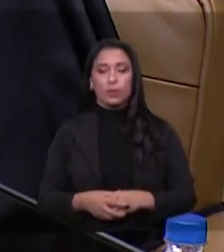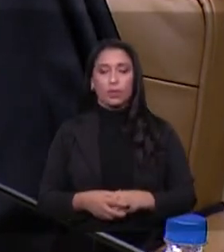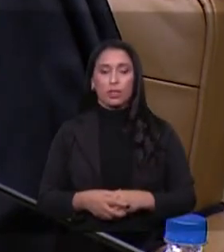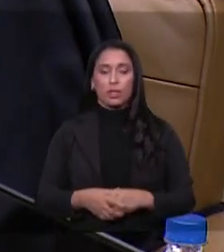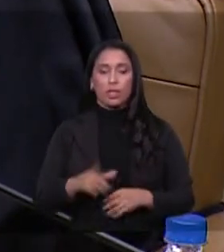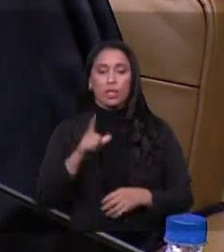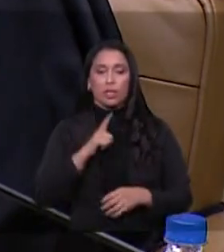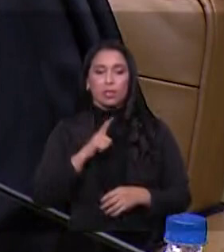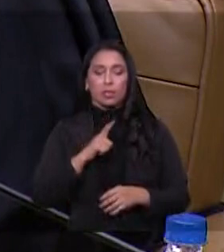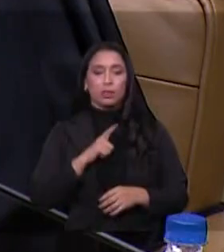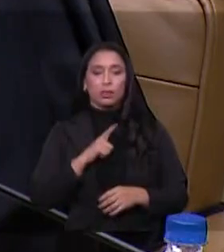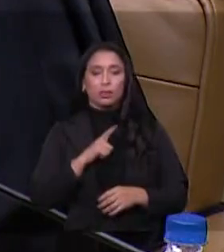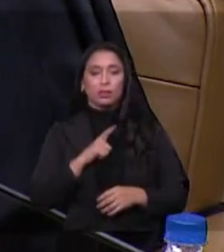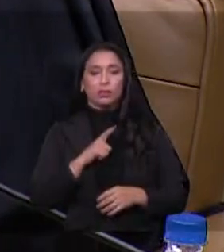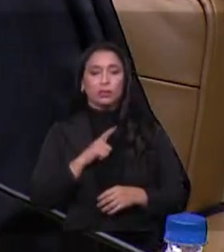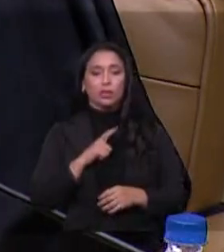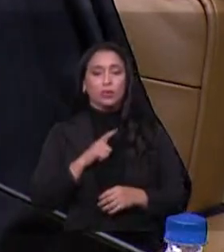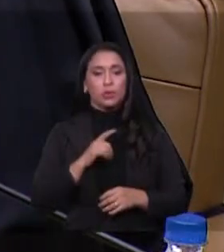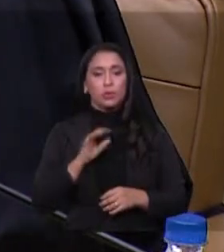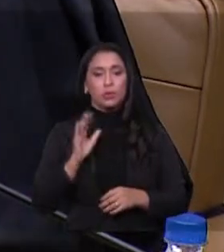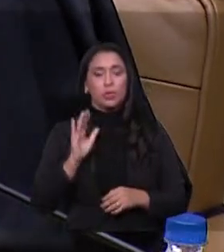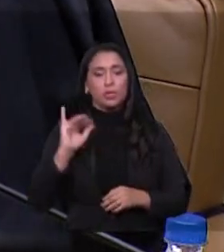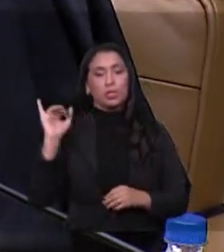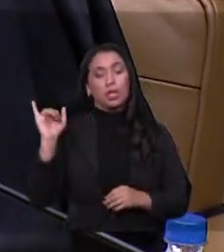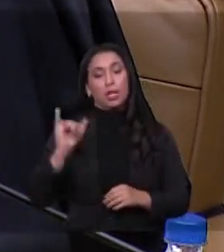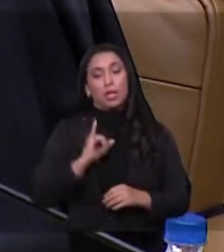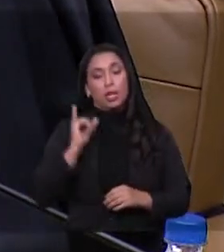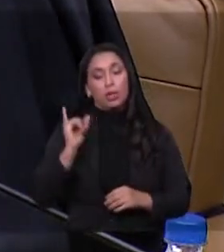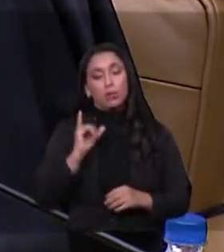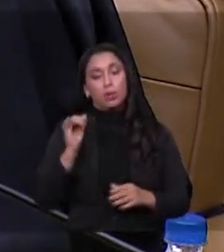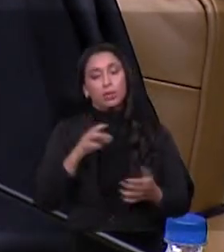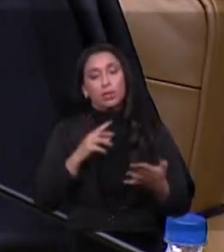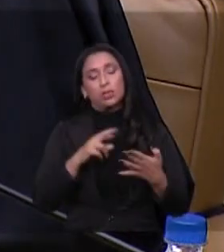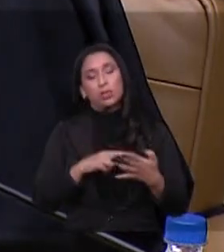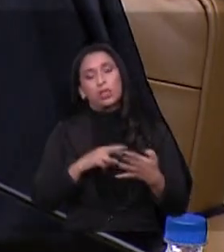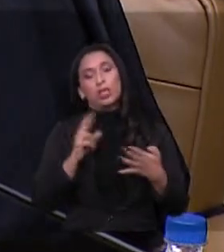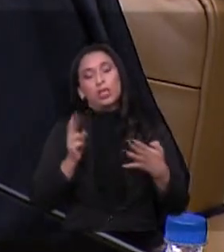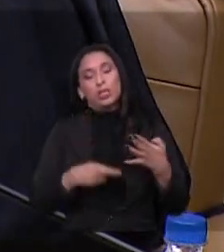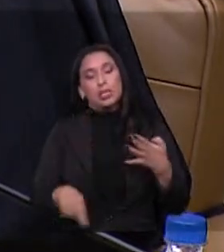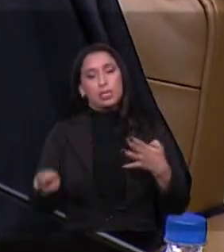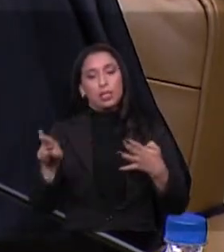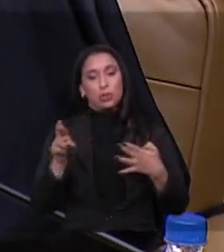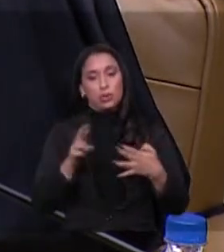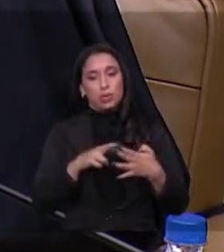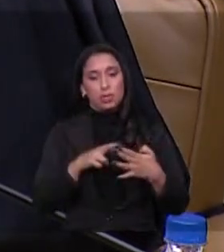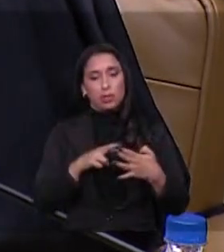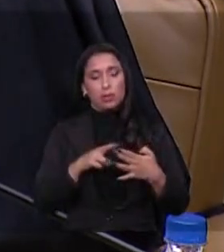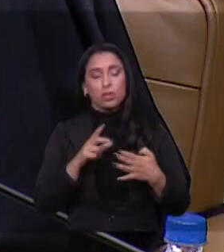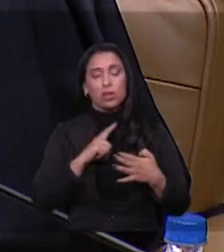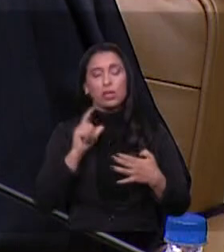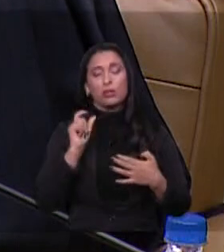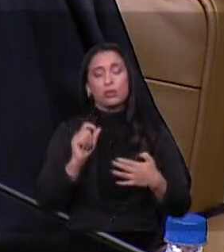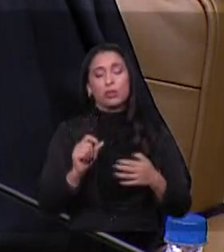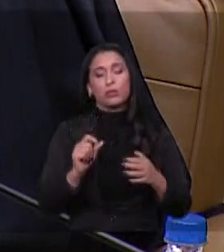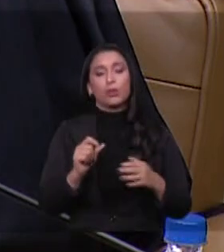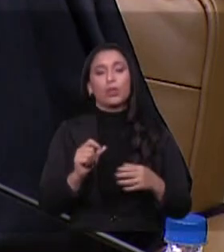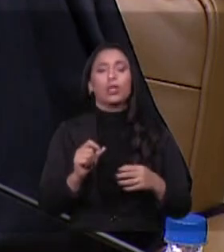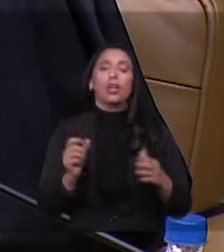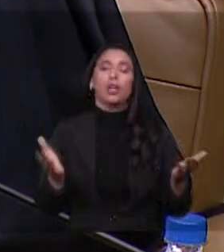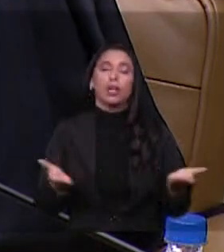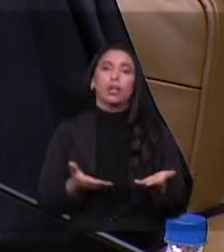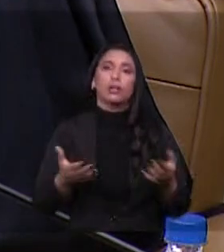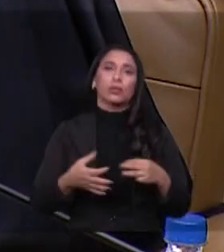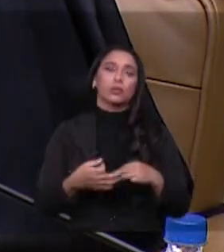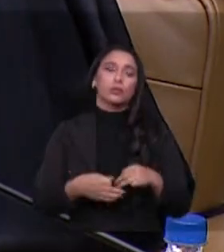localizamos o núcleo central do que está em desate nesse recurso extraordinário, no que foi agora exposto pelo ministro